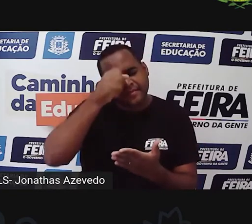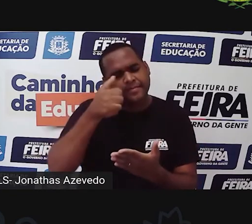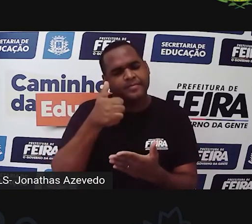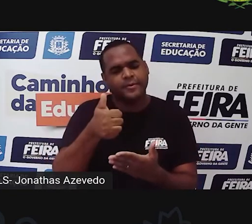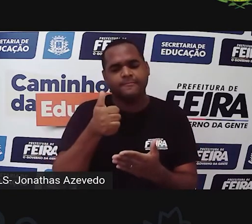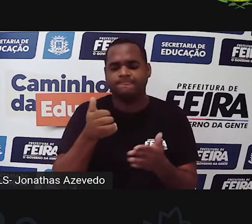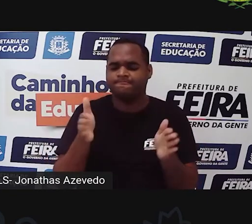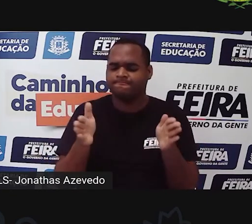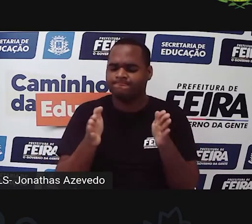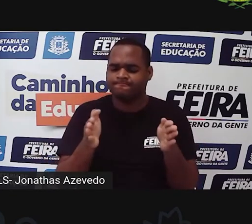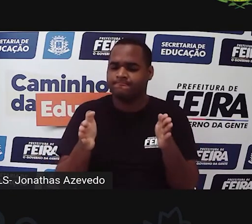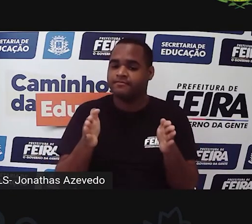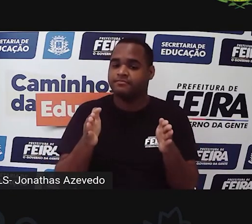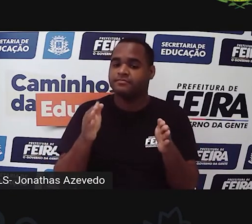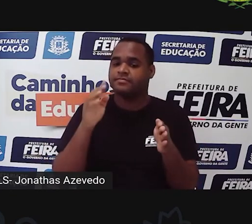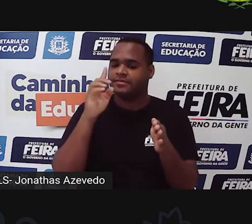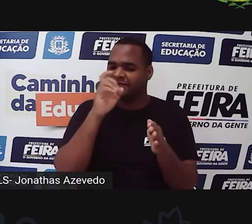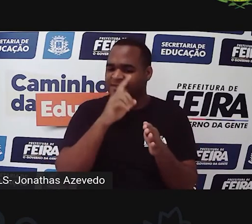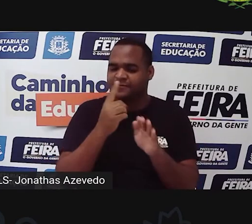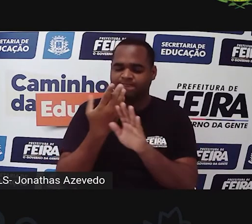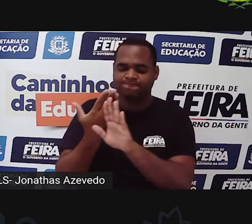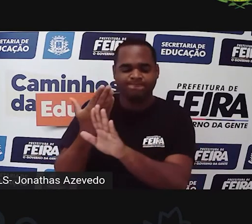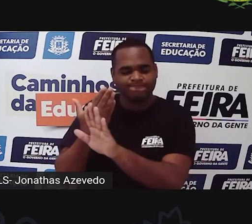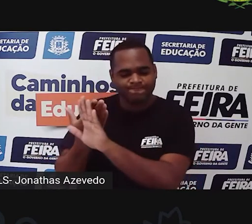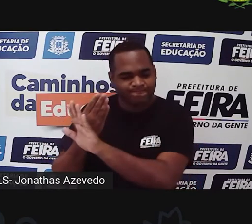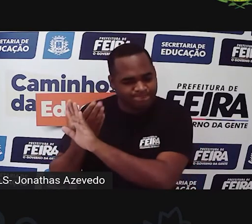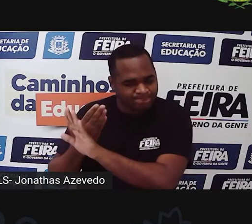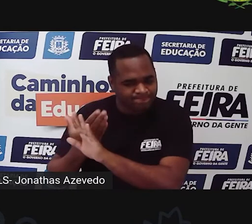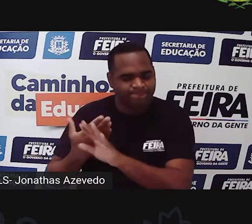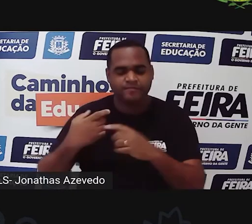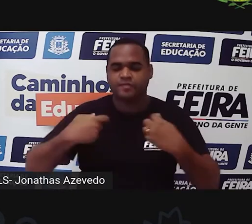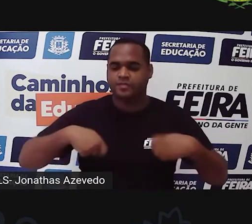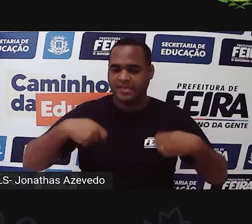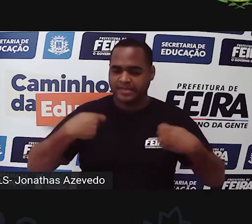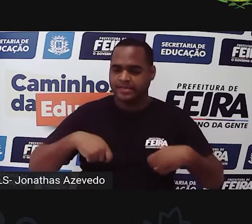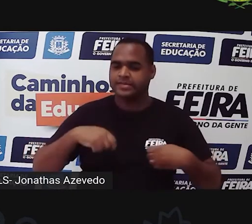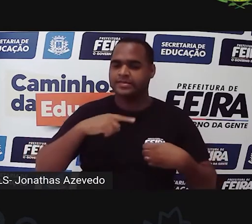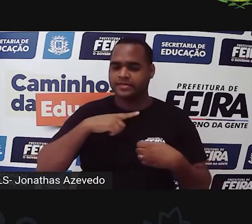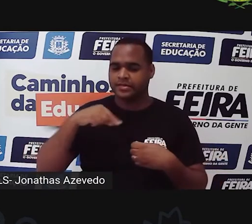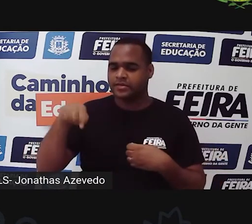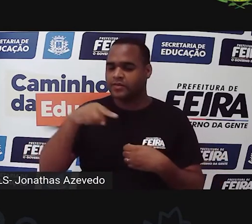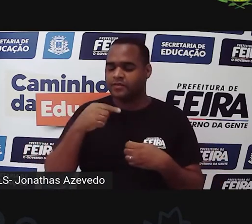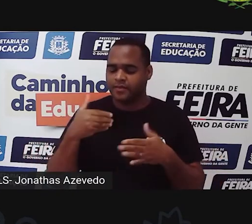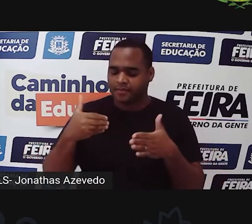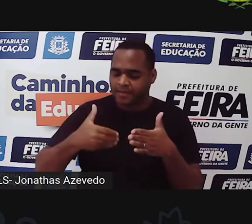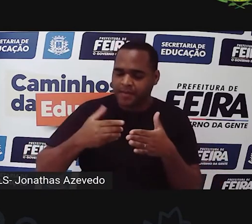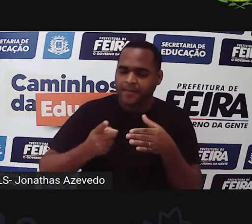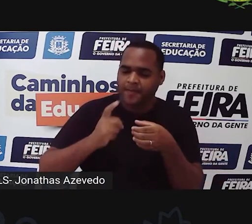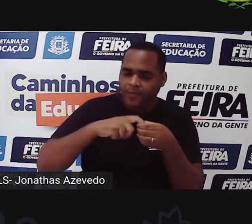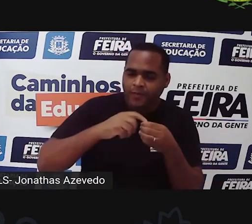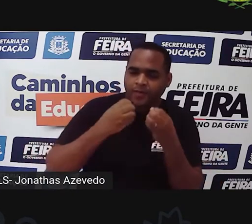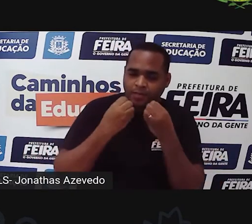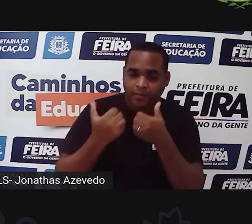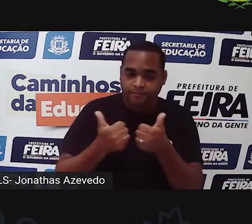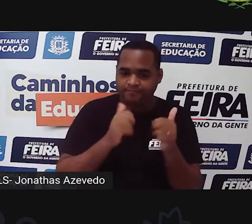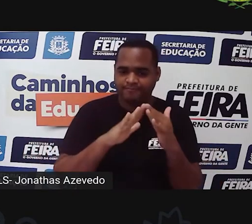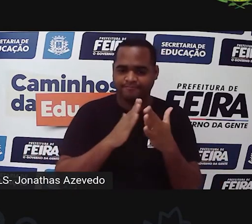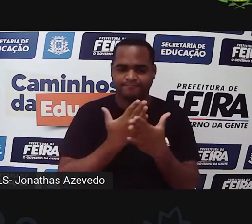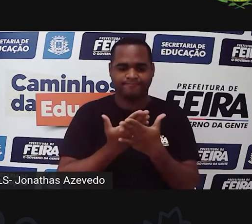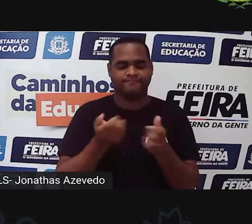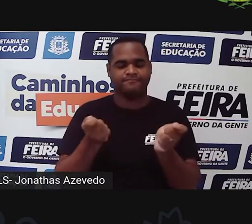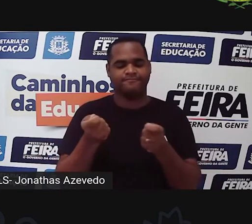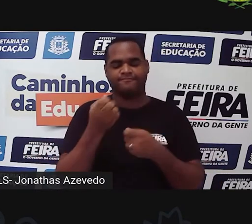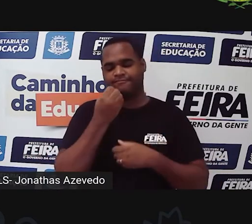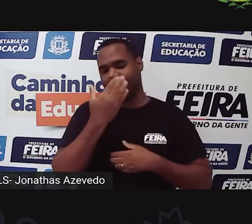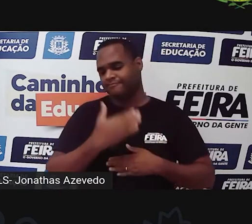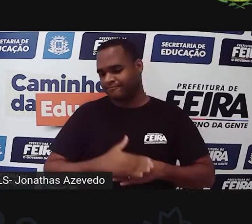nesse período de afastamento social, mas que graças a Deus aos poucos estamos voltando à nossa rotina na escola,